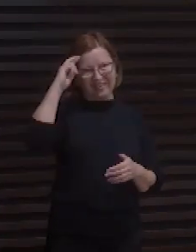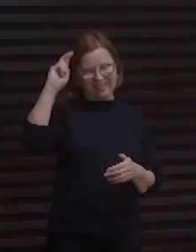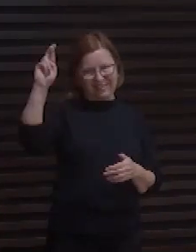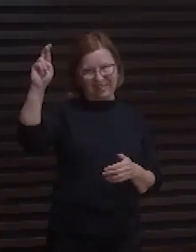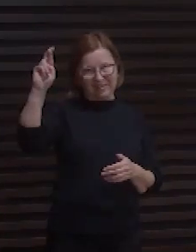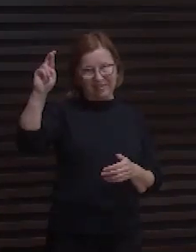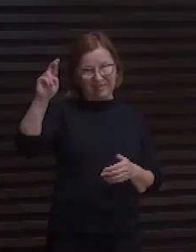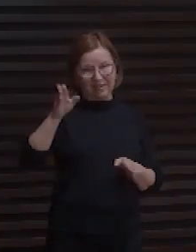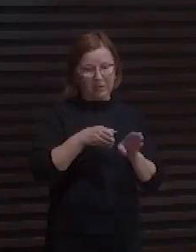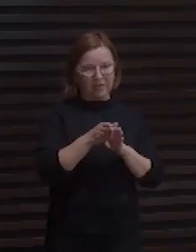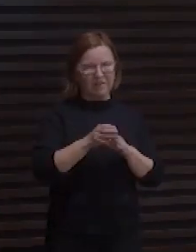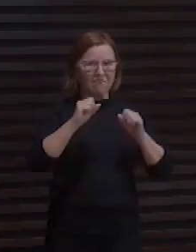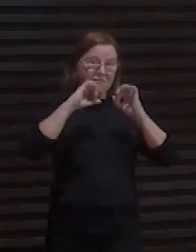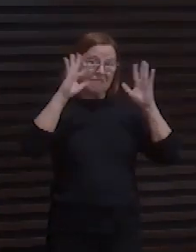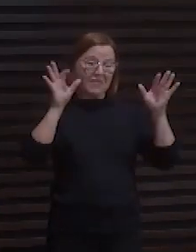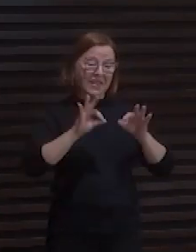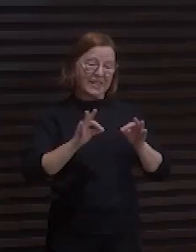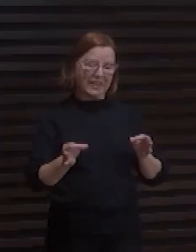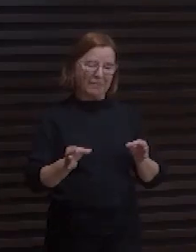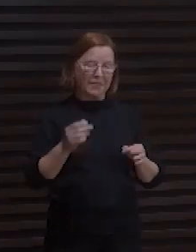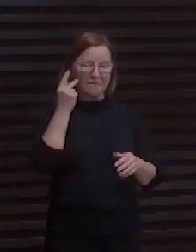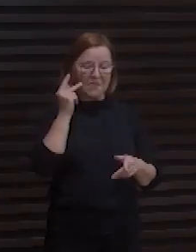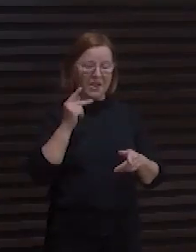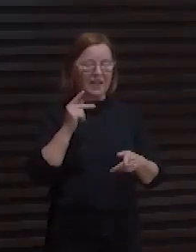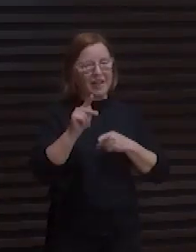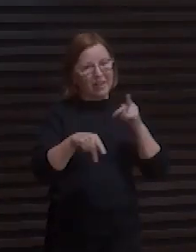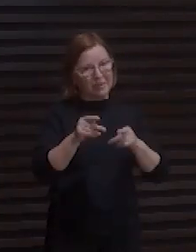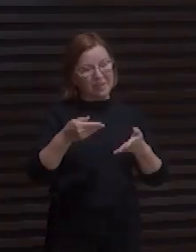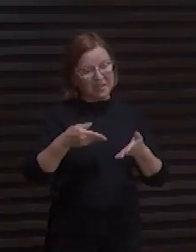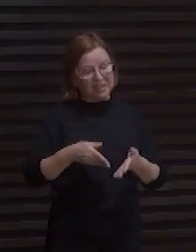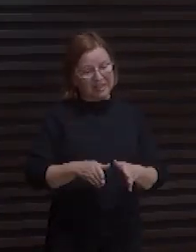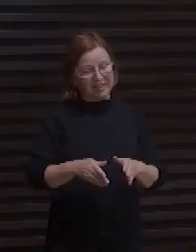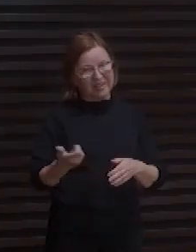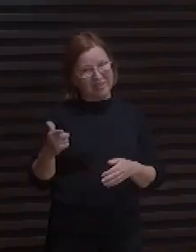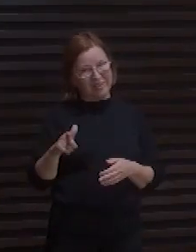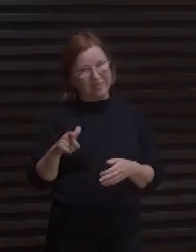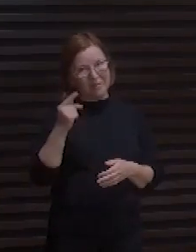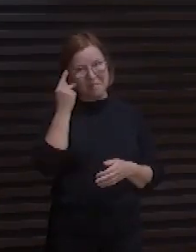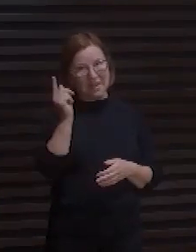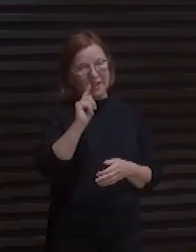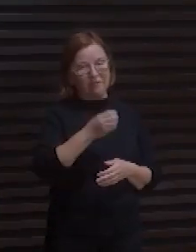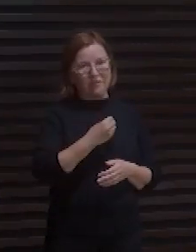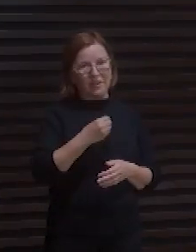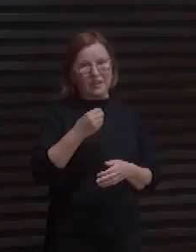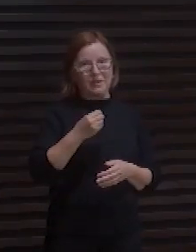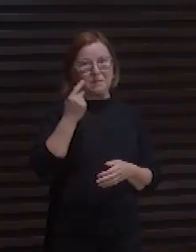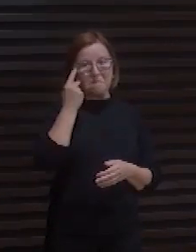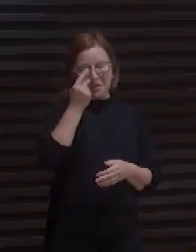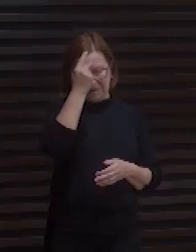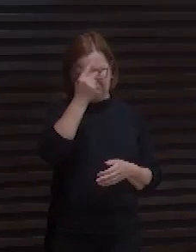exortação clara e simples aos nascidos de novo, para não viverem para si próprios, ou para seus